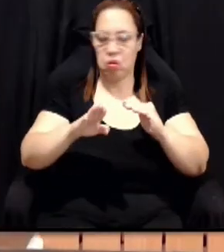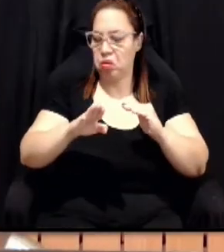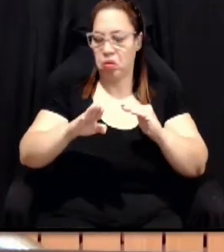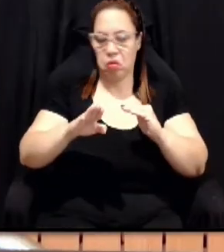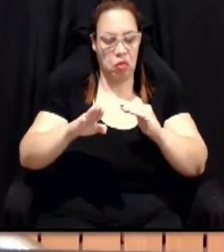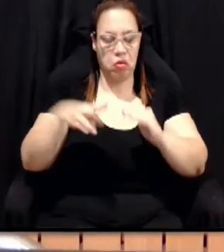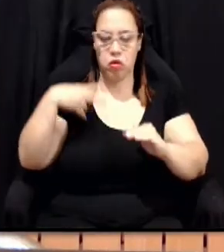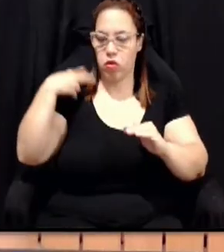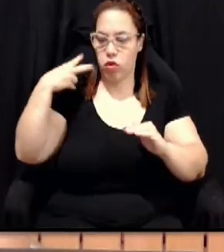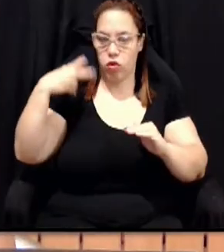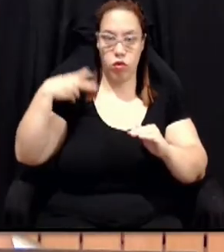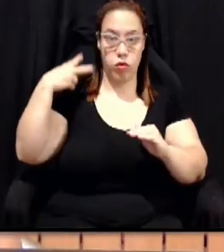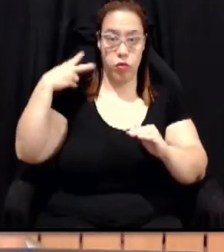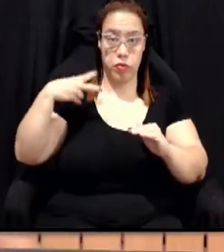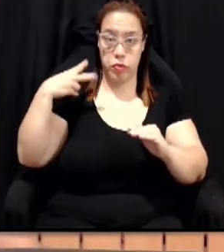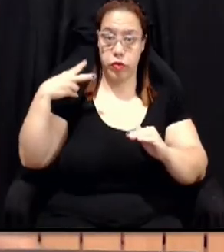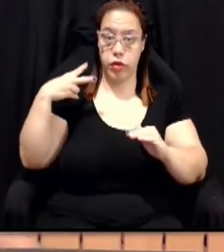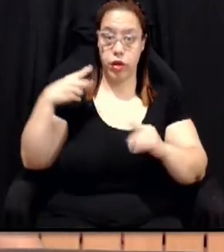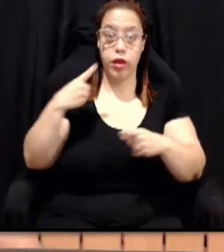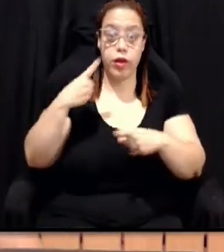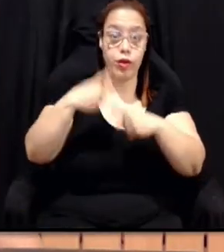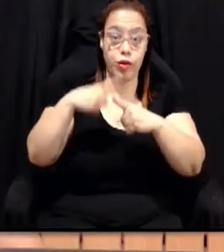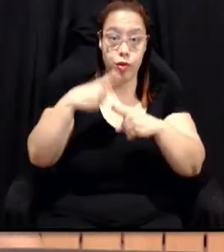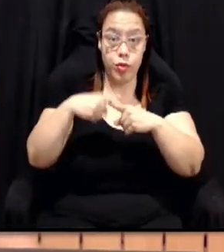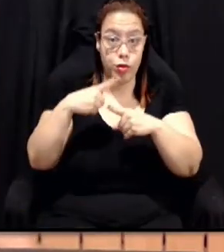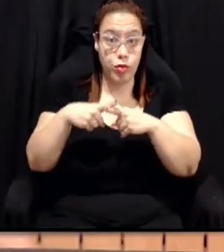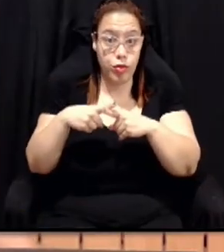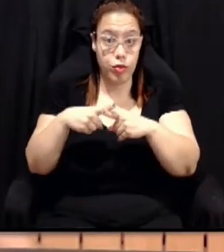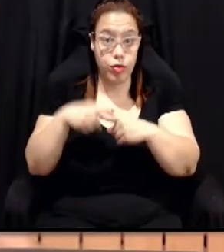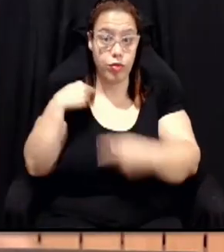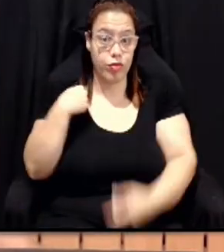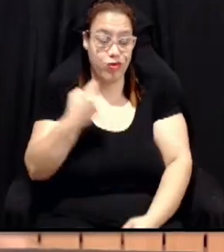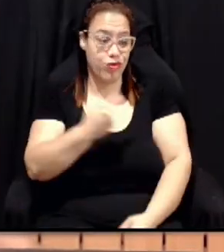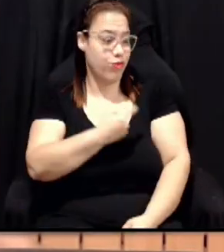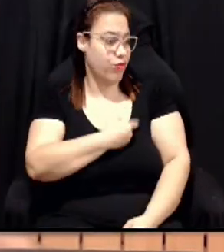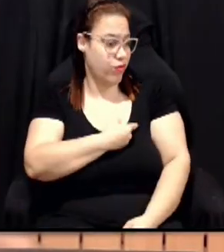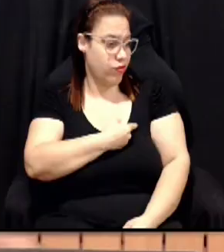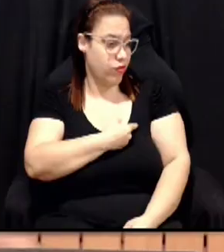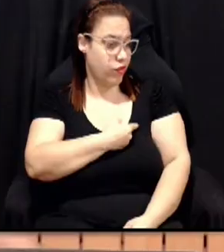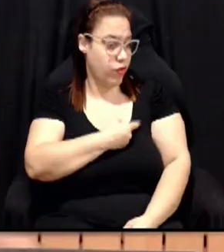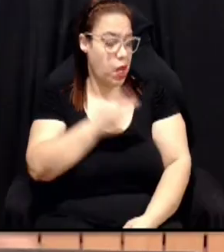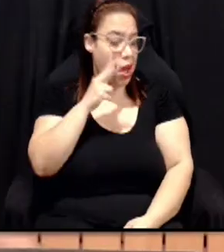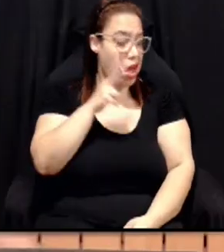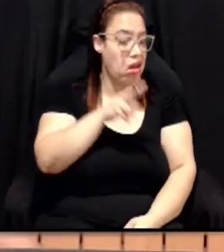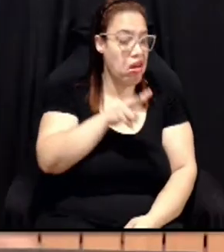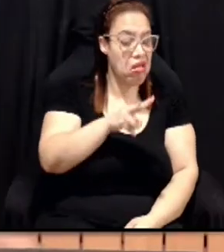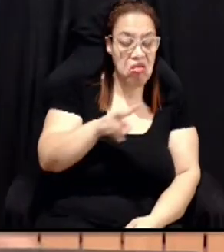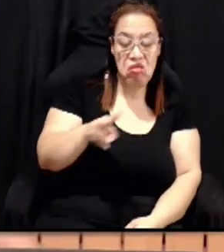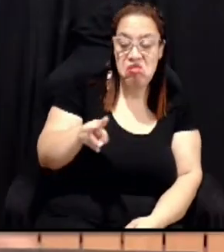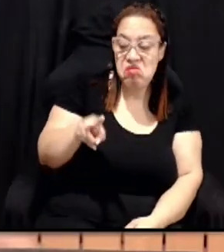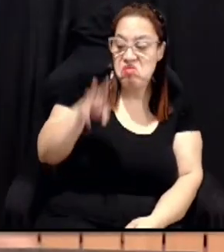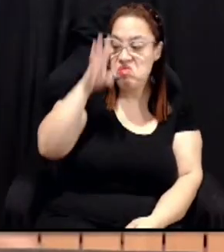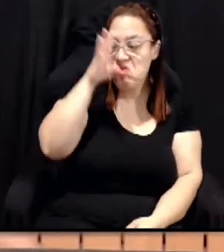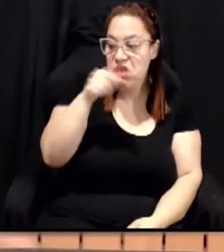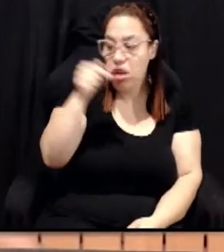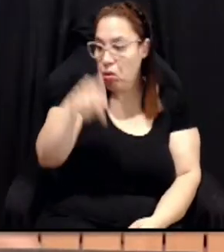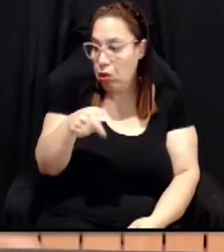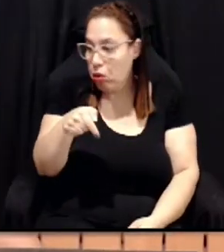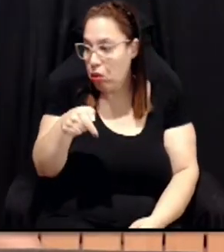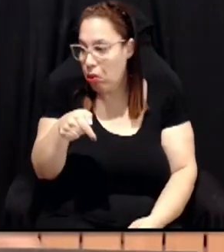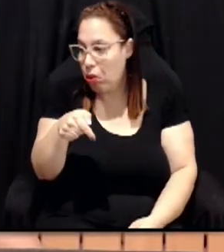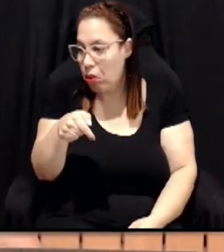vereadores, porque quando a gente vai olhar, e principalmente essa casa, quando ela vai se